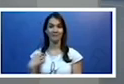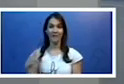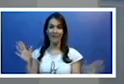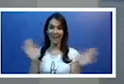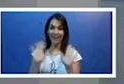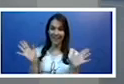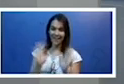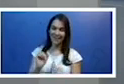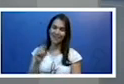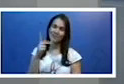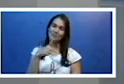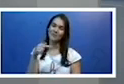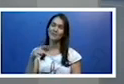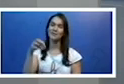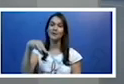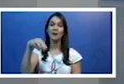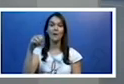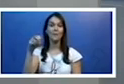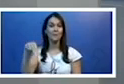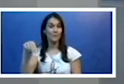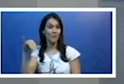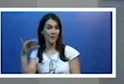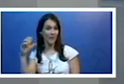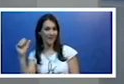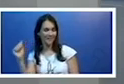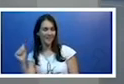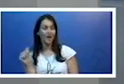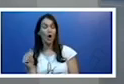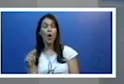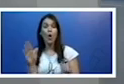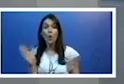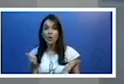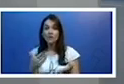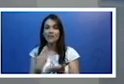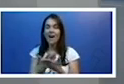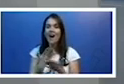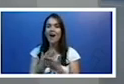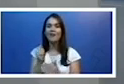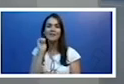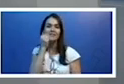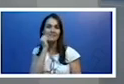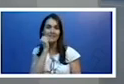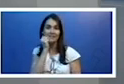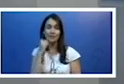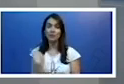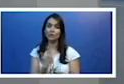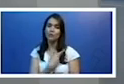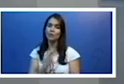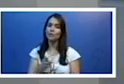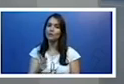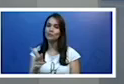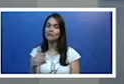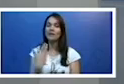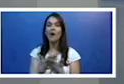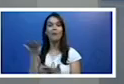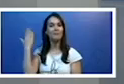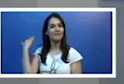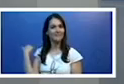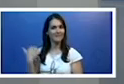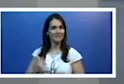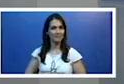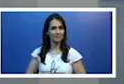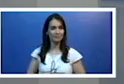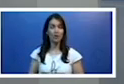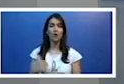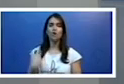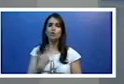Olá, eu sou a professora Mônica e na aula de ciências de hoje nós vamos dar continuidade ao assunto da nossa aula passada.